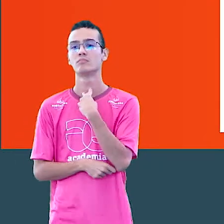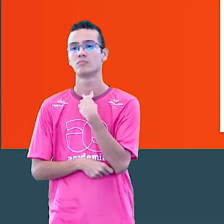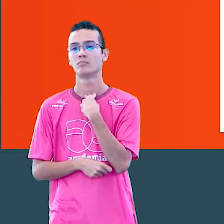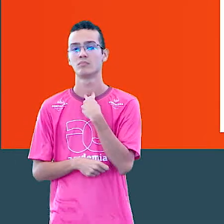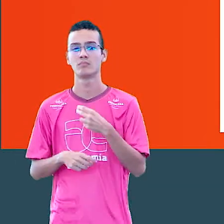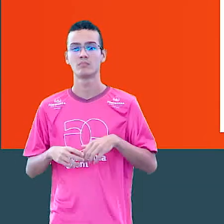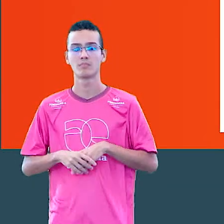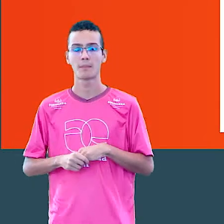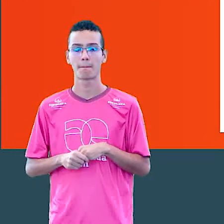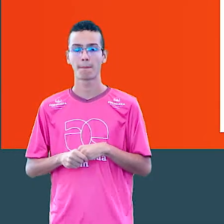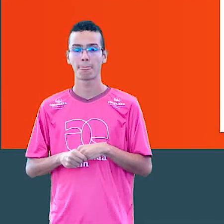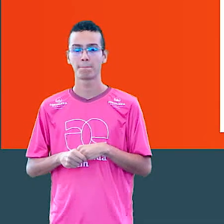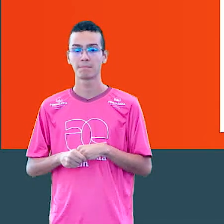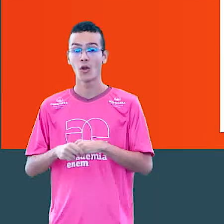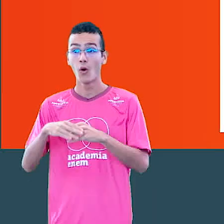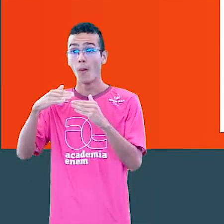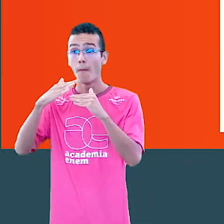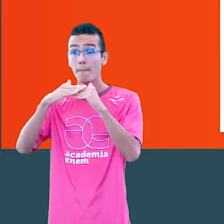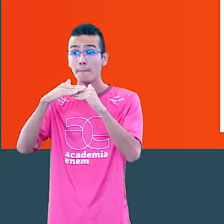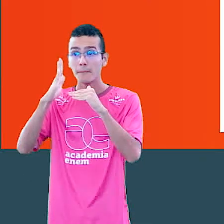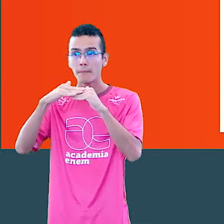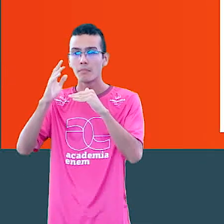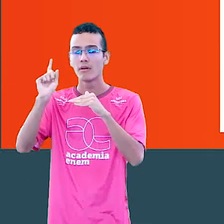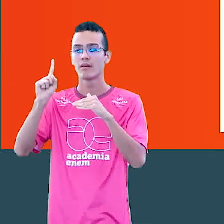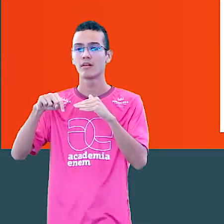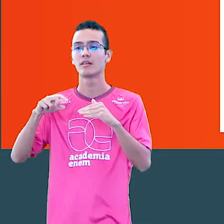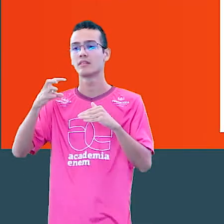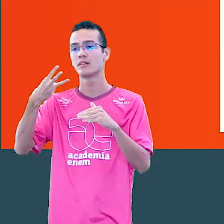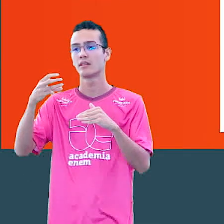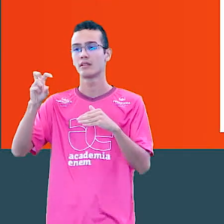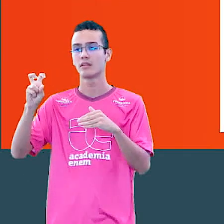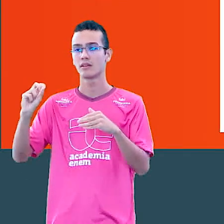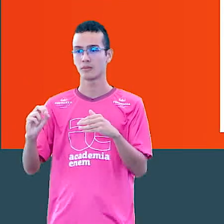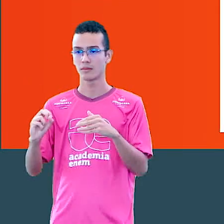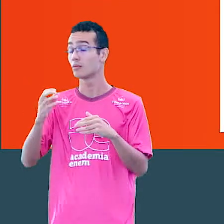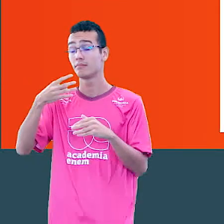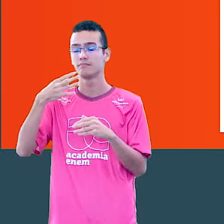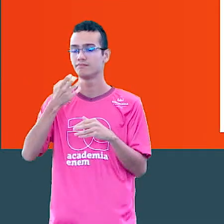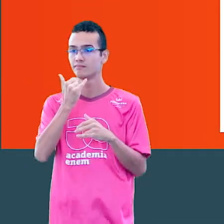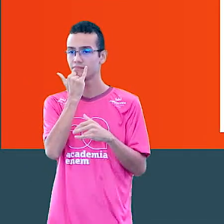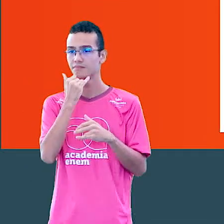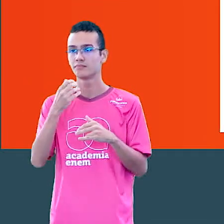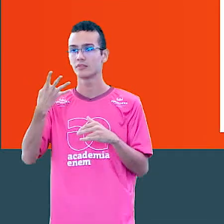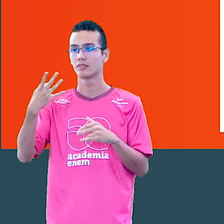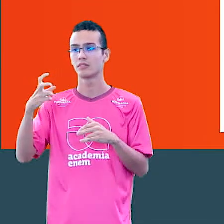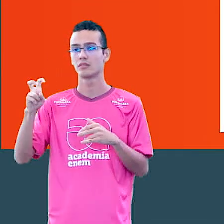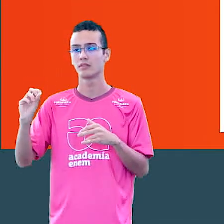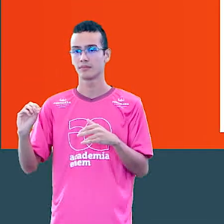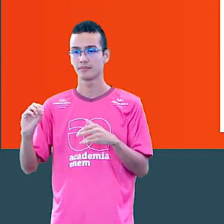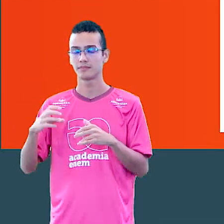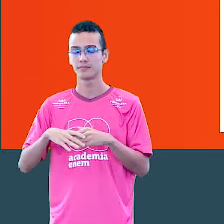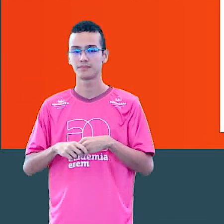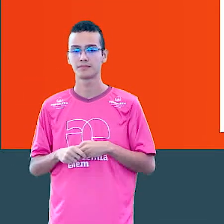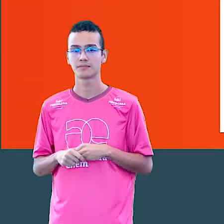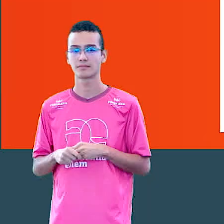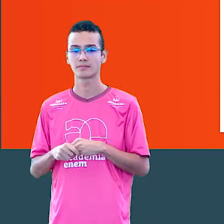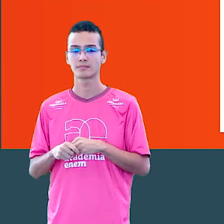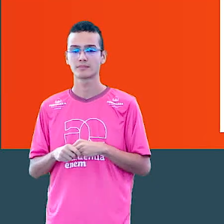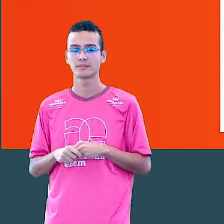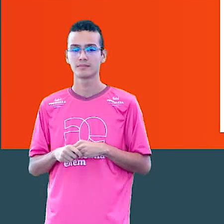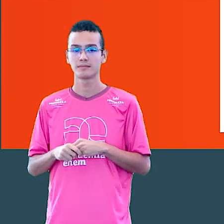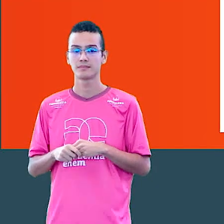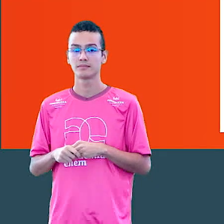ter zerado redação. Essa regrinha aí é a mesma regrinha lá do FIES. Lógico que, quanto maior a